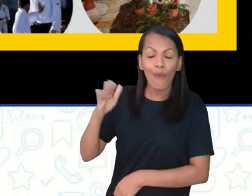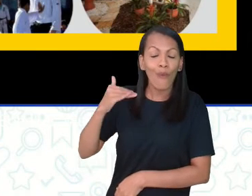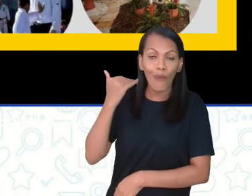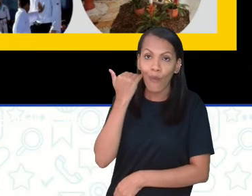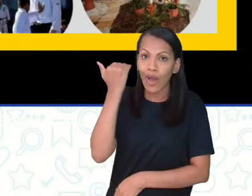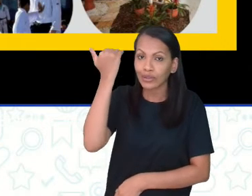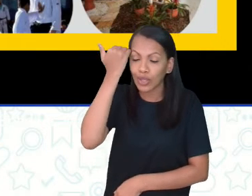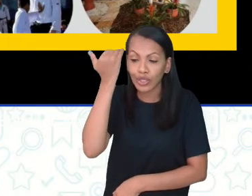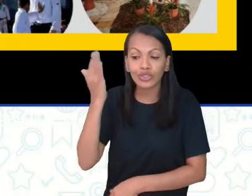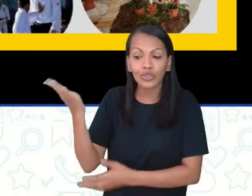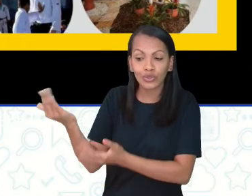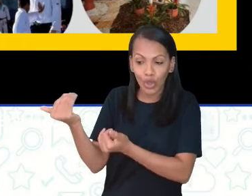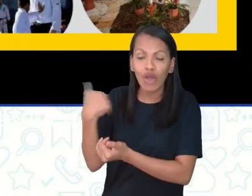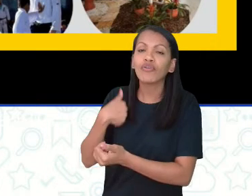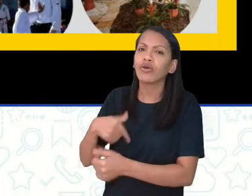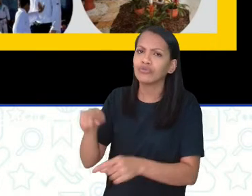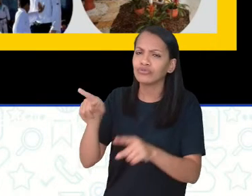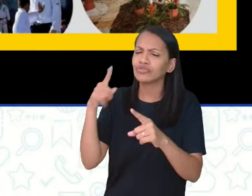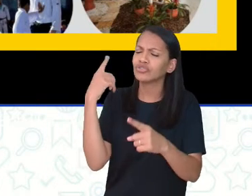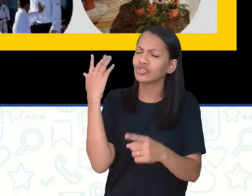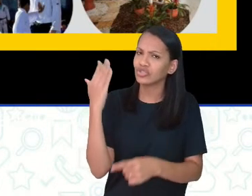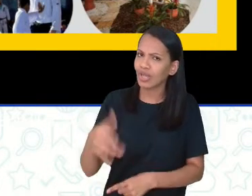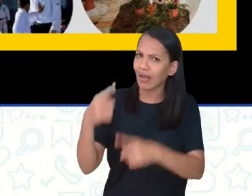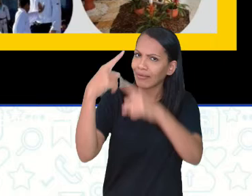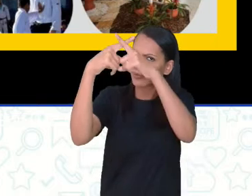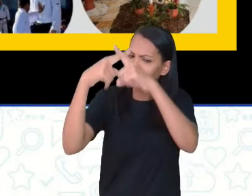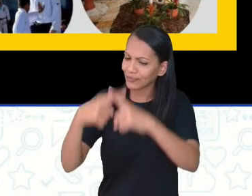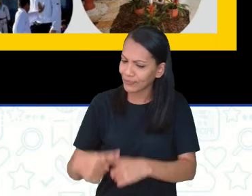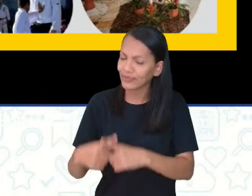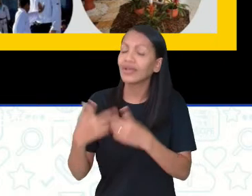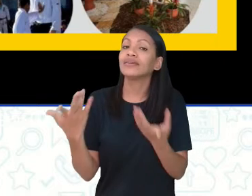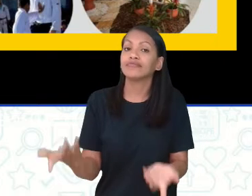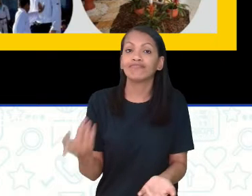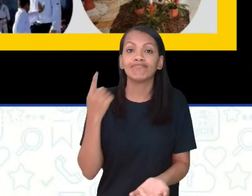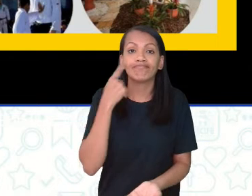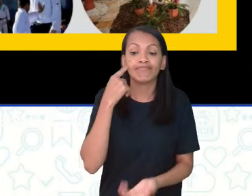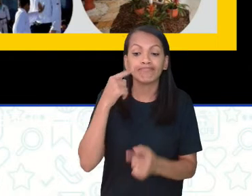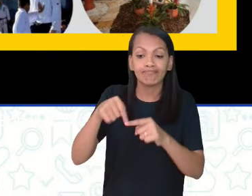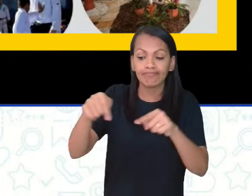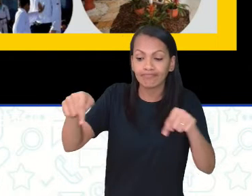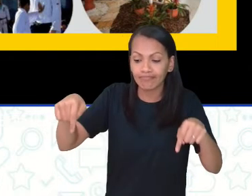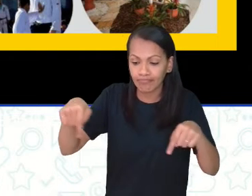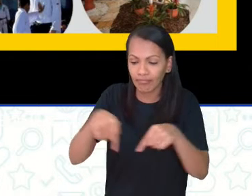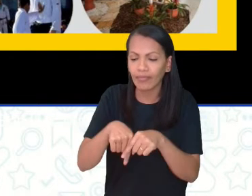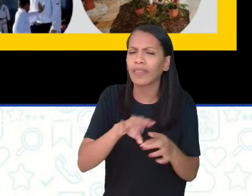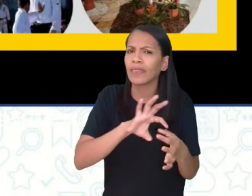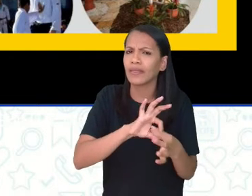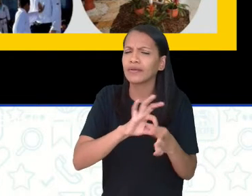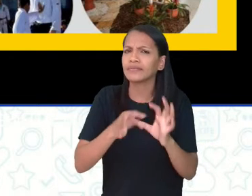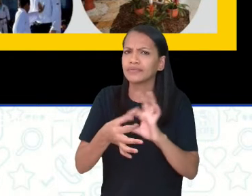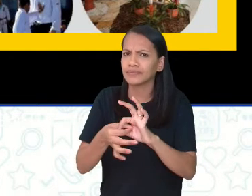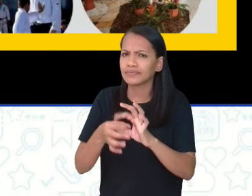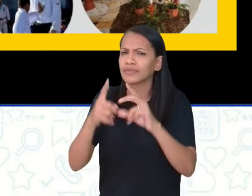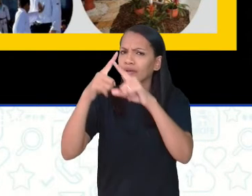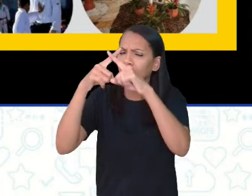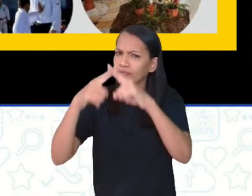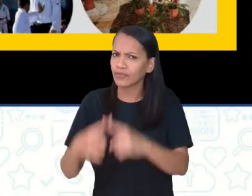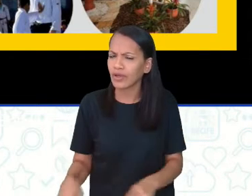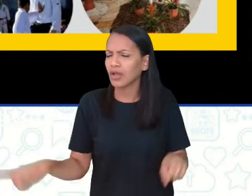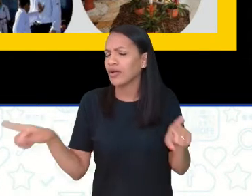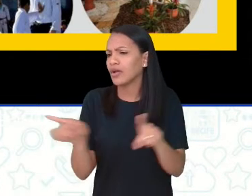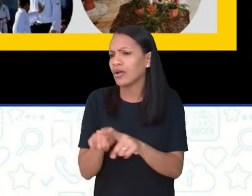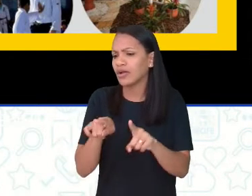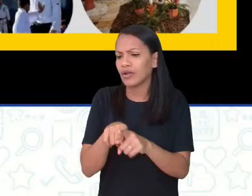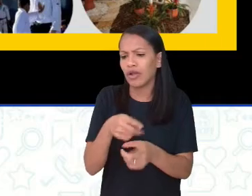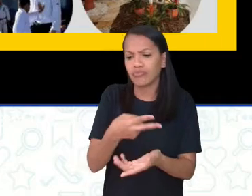Mas também existem alguns projetos que acontecem ali ao entorno do Geraldão, nas quadras menores, né? Tem vôlei, tem natação, tem aula de dança,